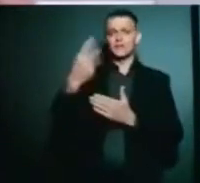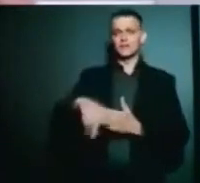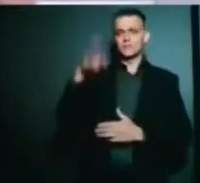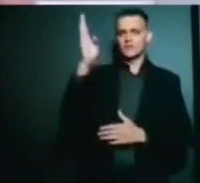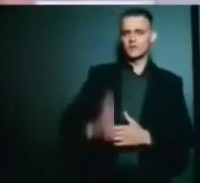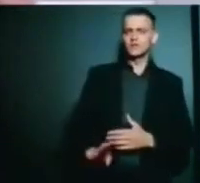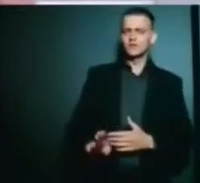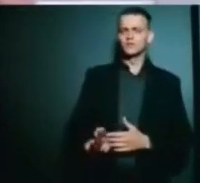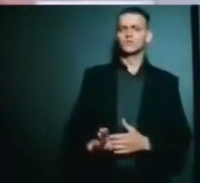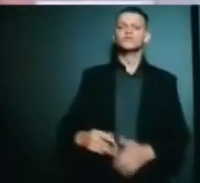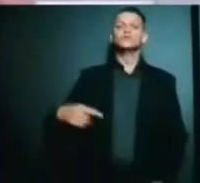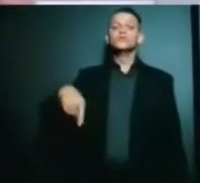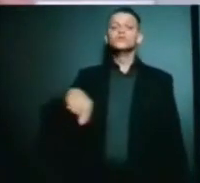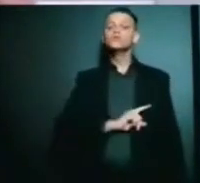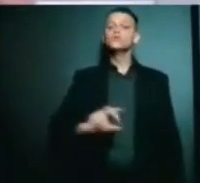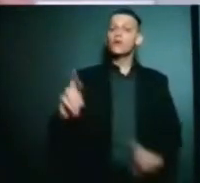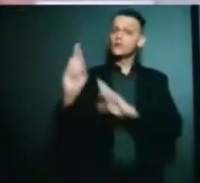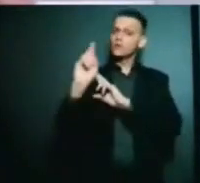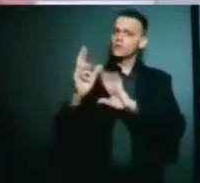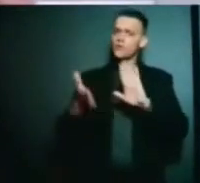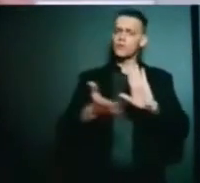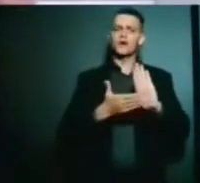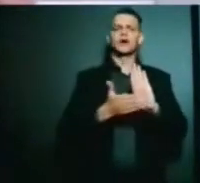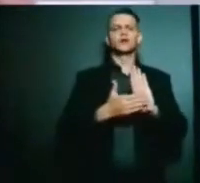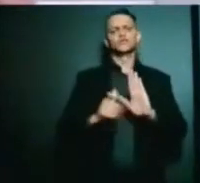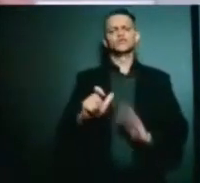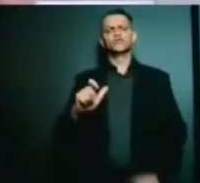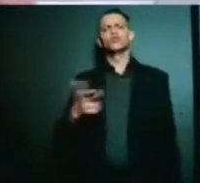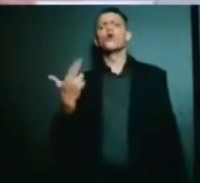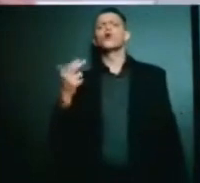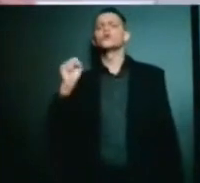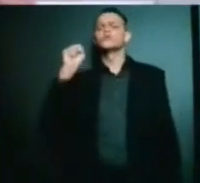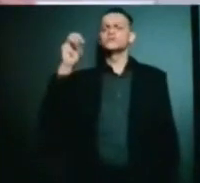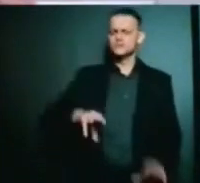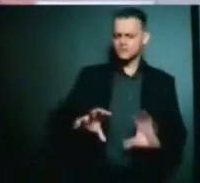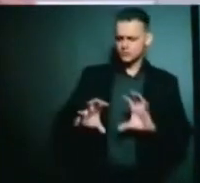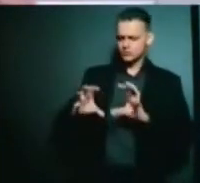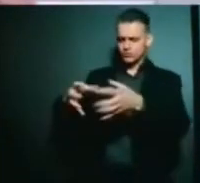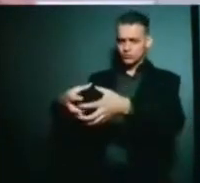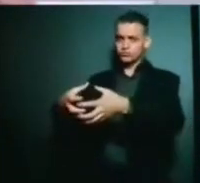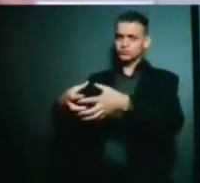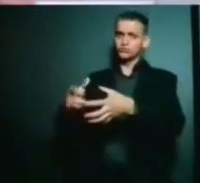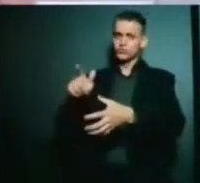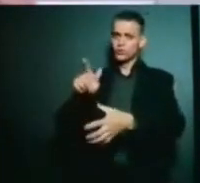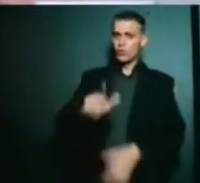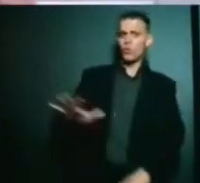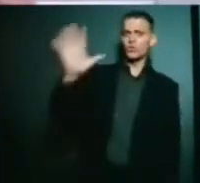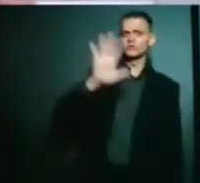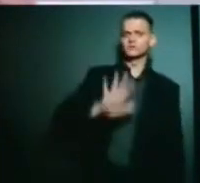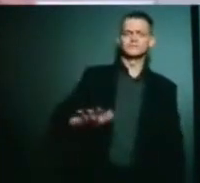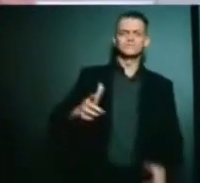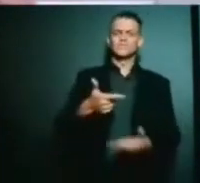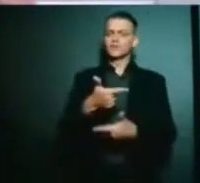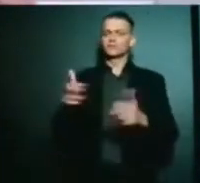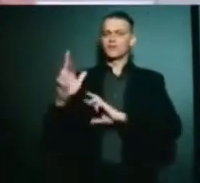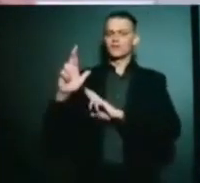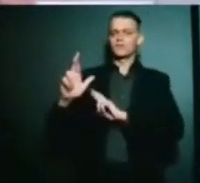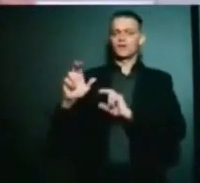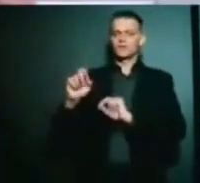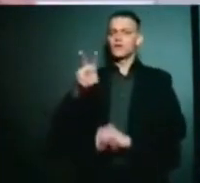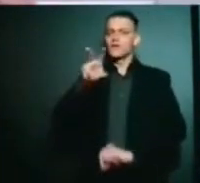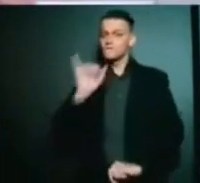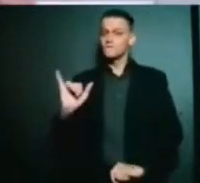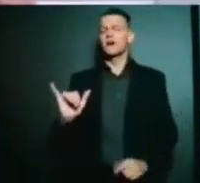E a gente está esperando ser pautado, é óbvio que é uma corte ali que é globalista, a gente não tem nenhuma esperança de que aquilo vai